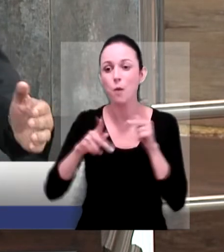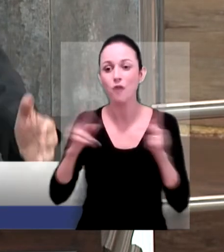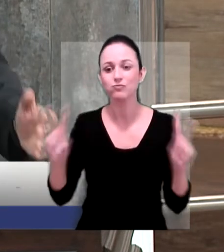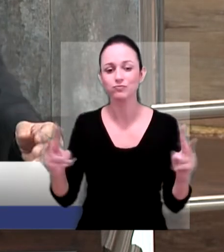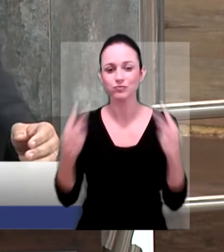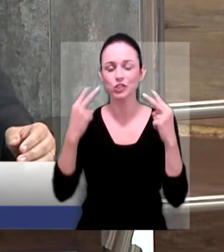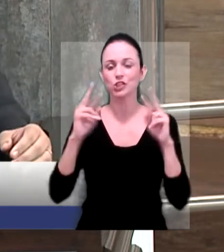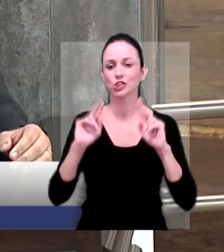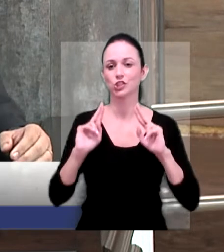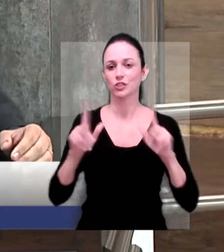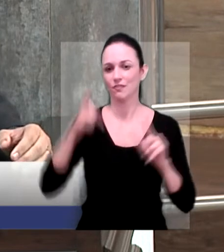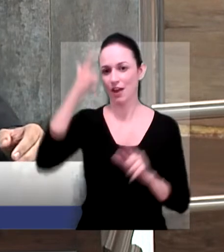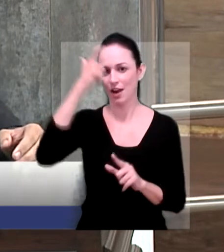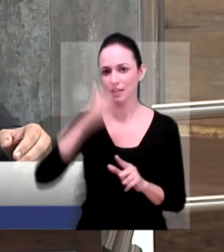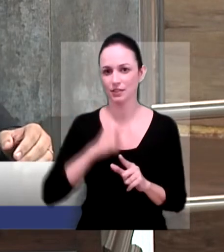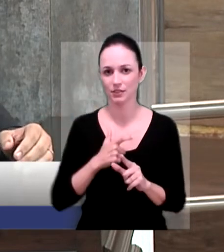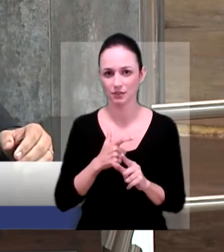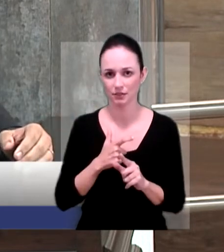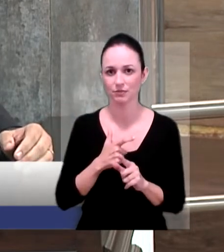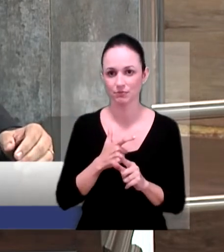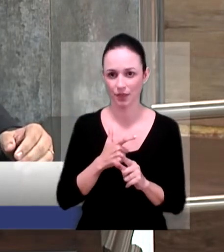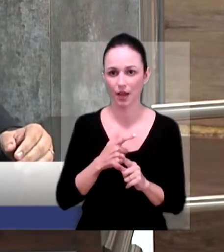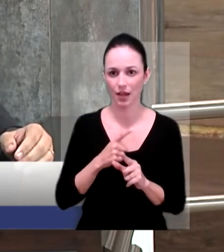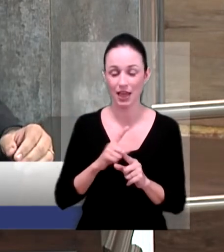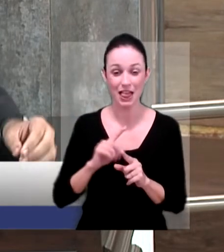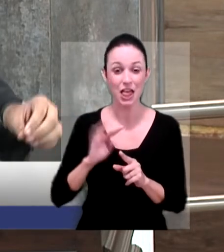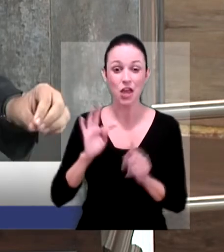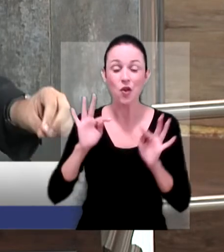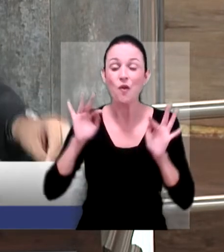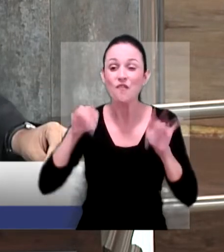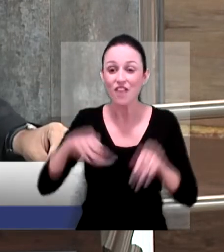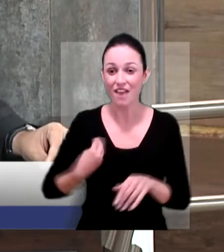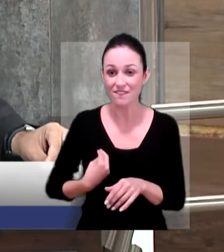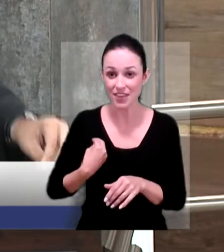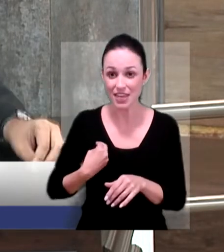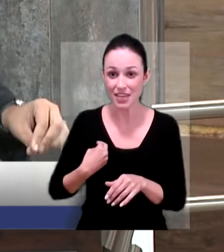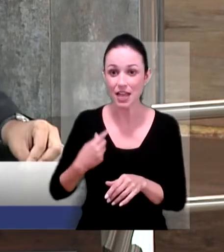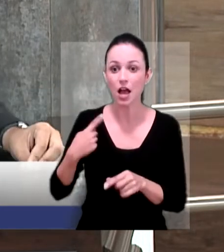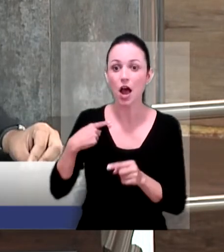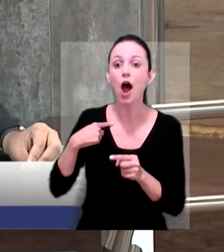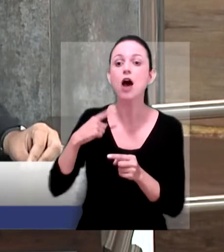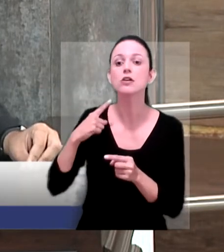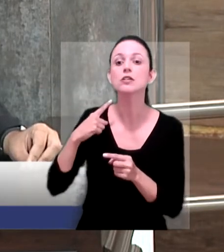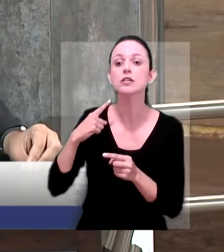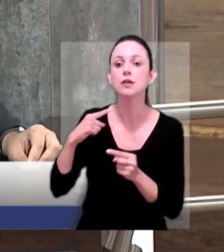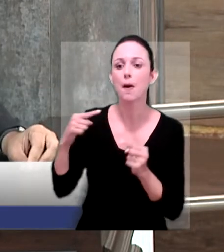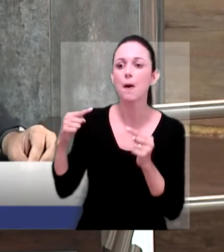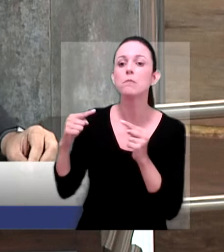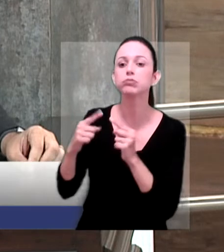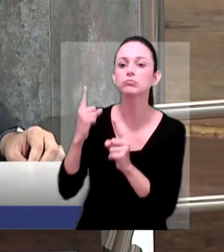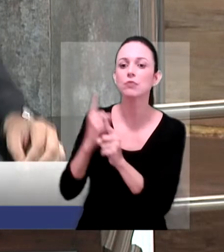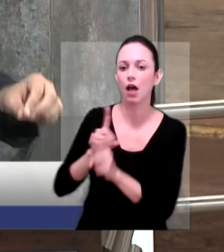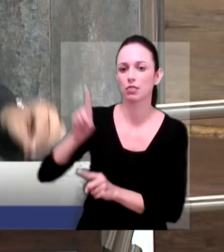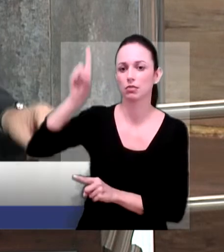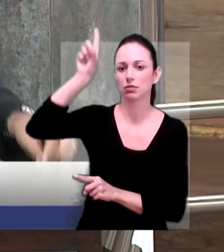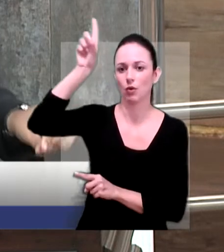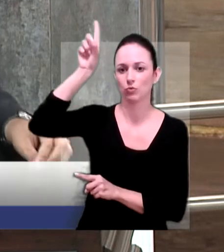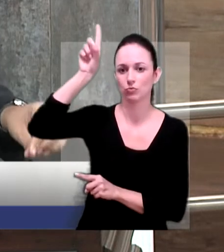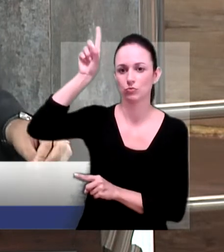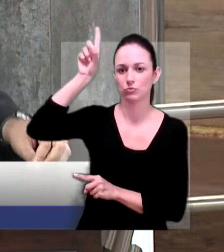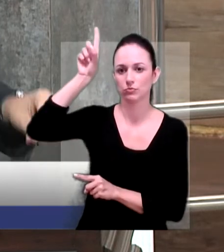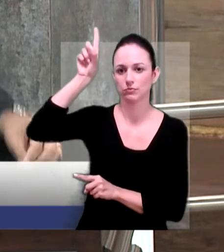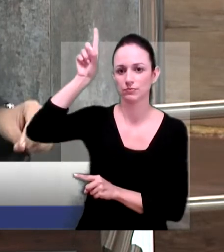as contas ainda são prestadas com Deus, no fim de tudo. Começo finalizando a minha fala dizendo o seguinte: a